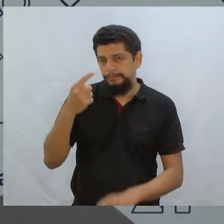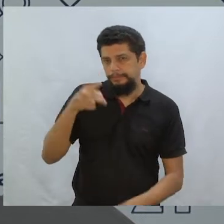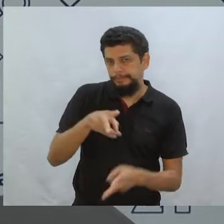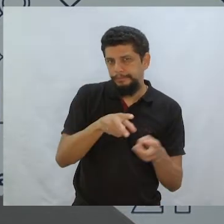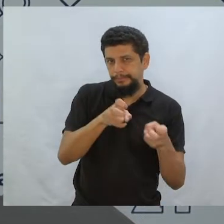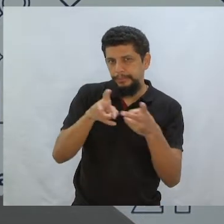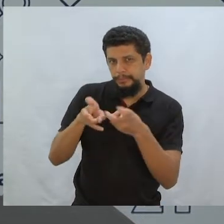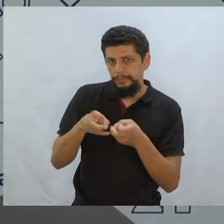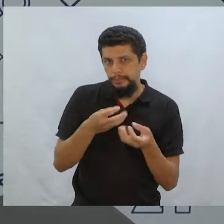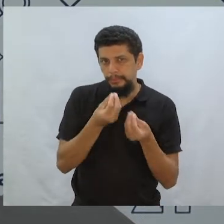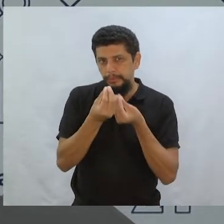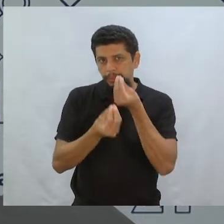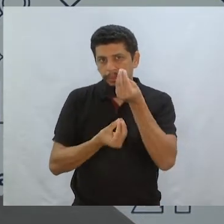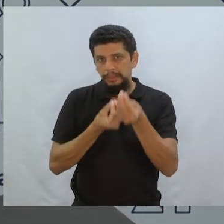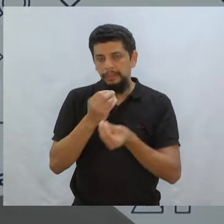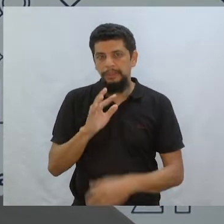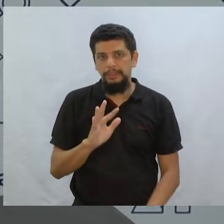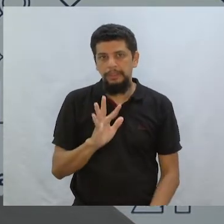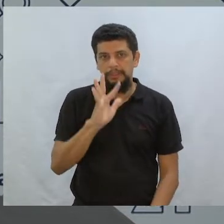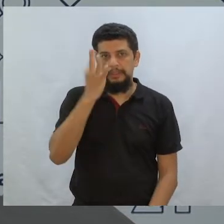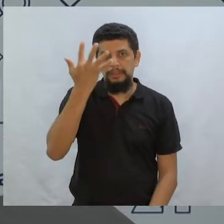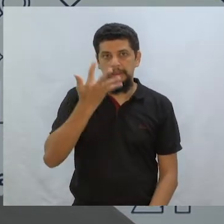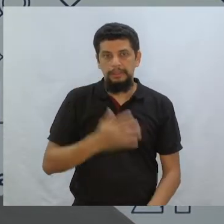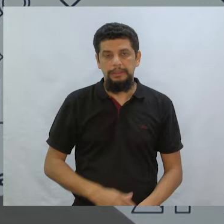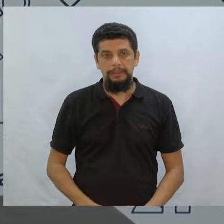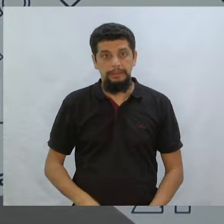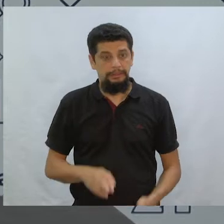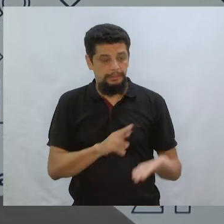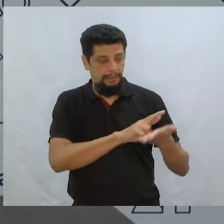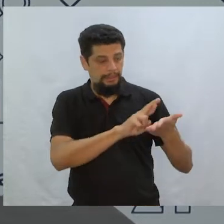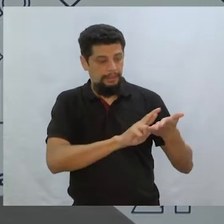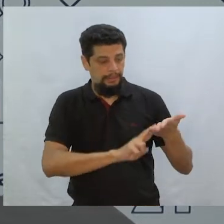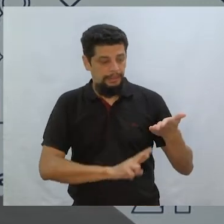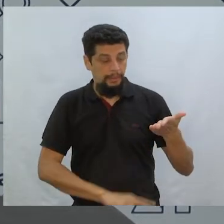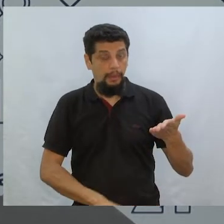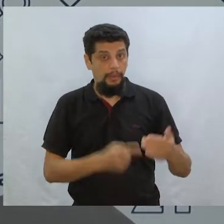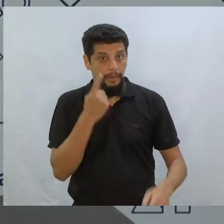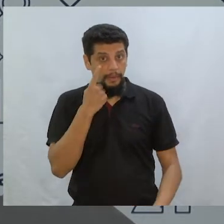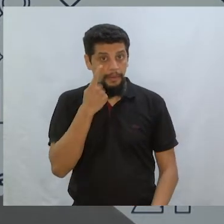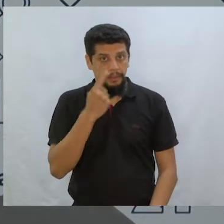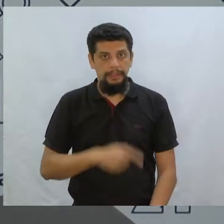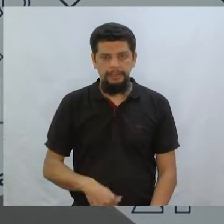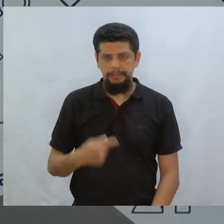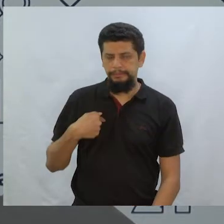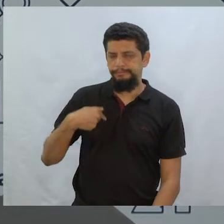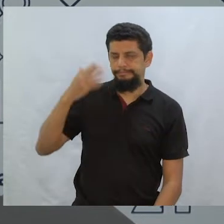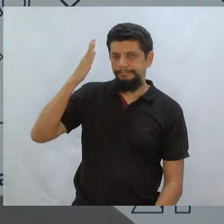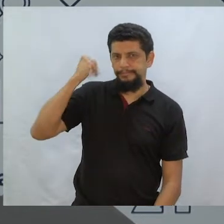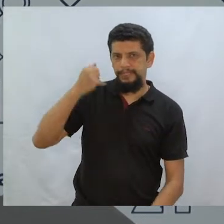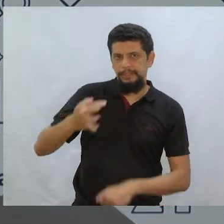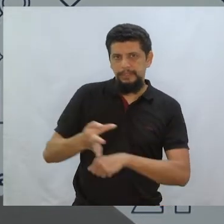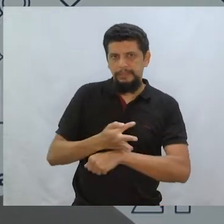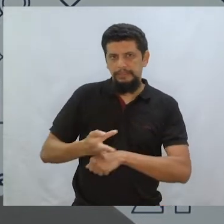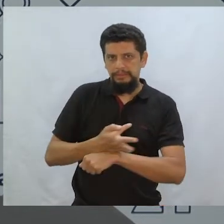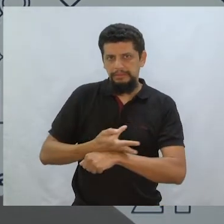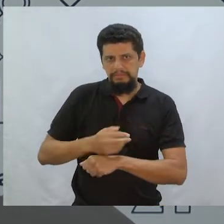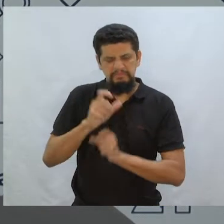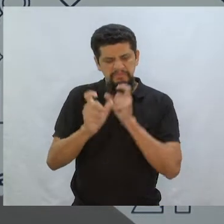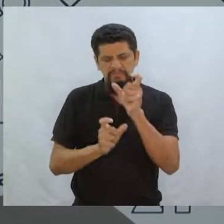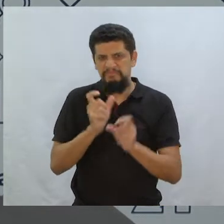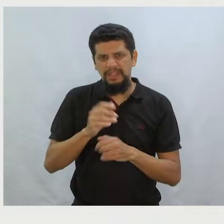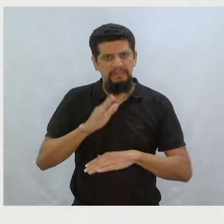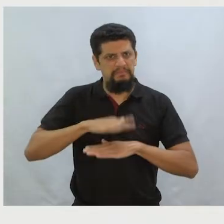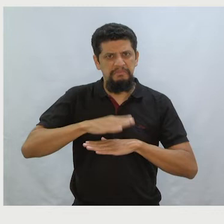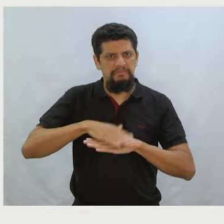a perceber como vai ser esta redação Olha lá eu sabia que as férias de ninguém